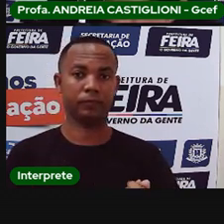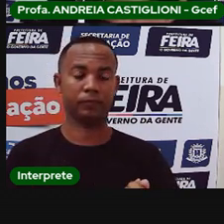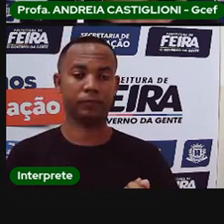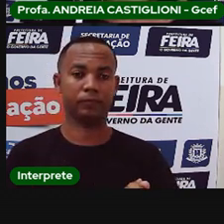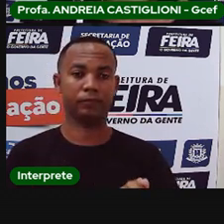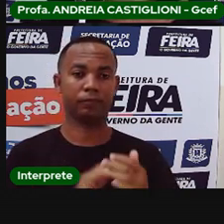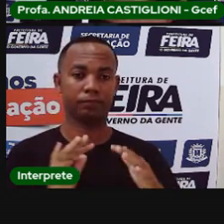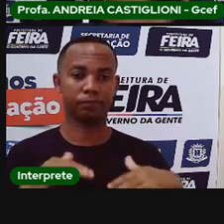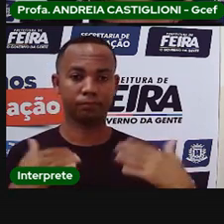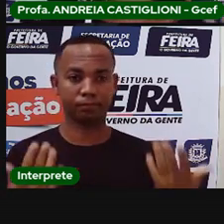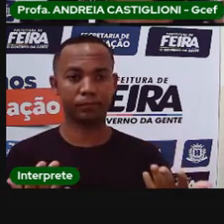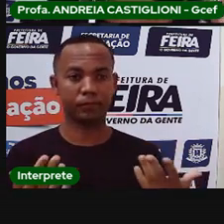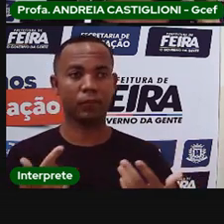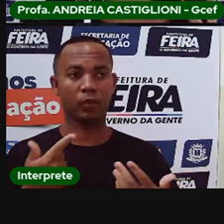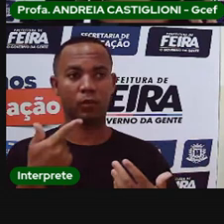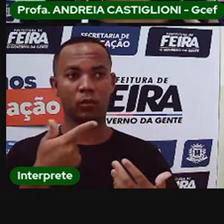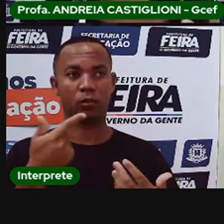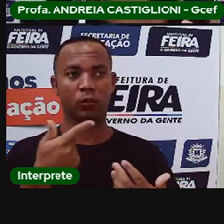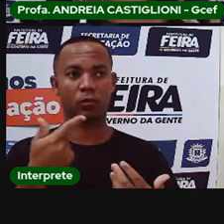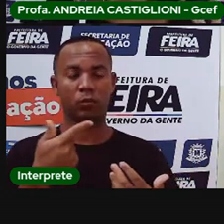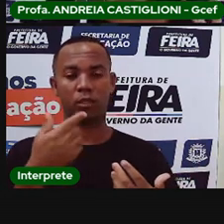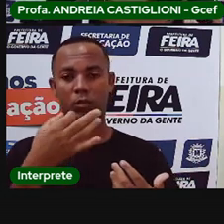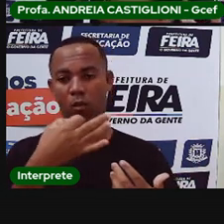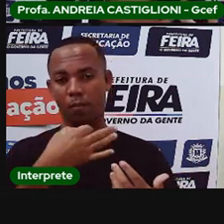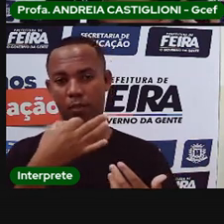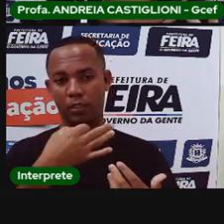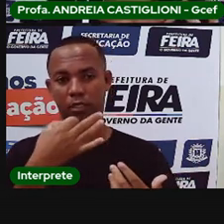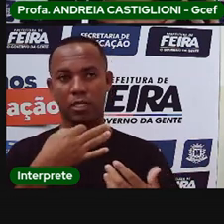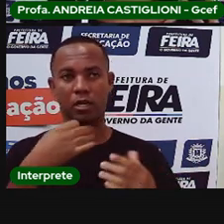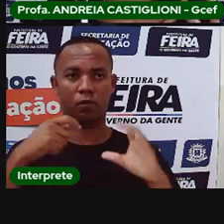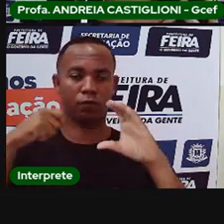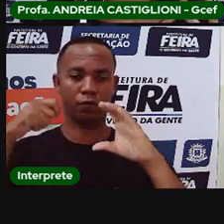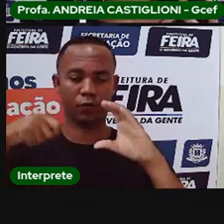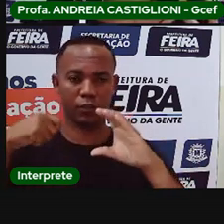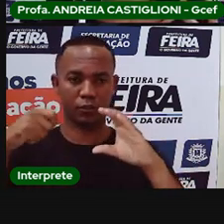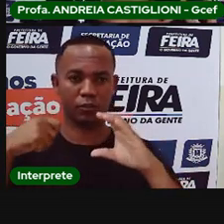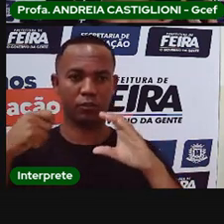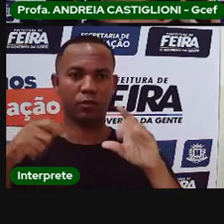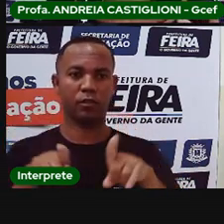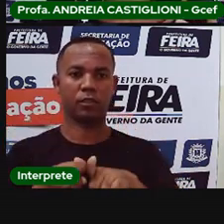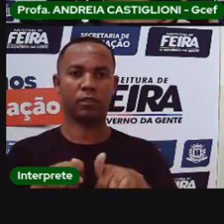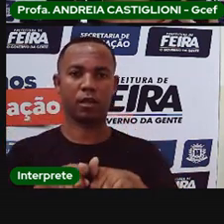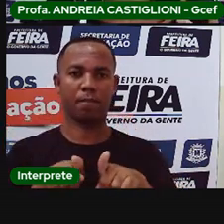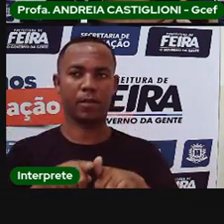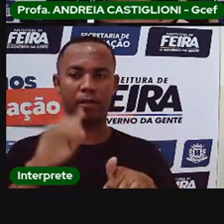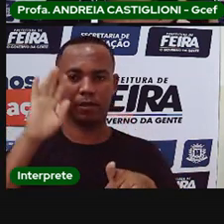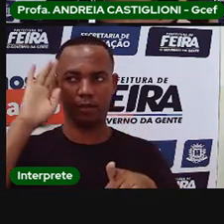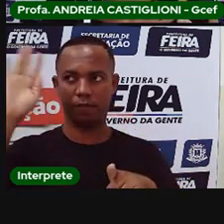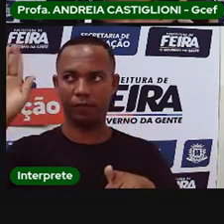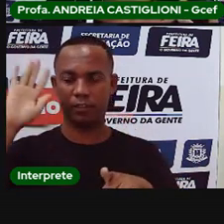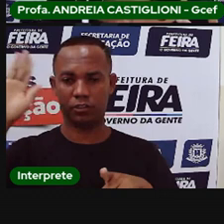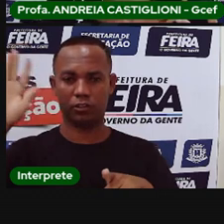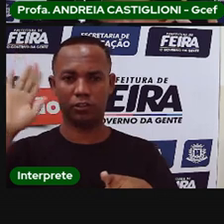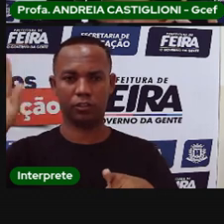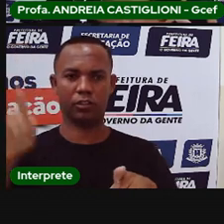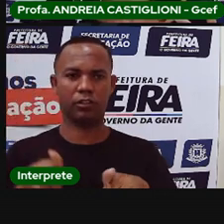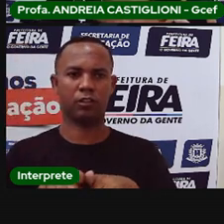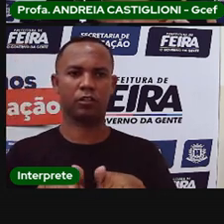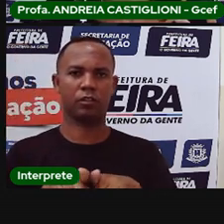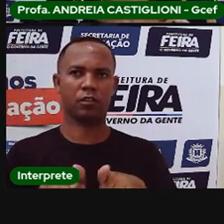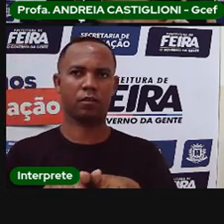Então, essas são duas sugestões para vocês assistirem, dois vídeos para vocês assistirem e refletirem